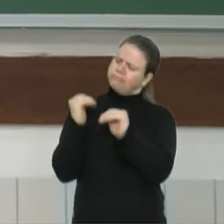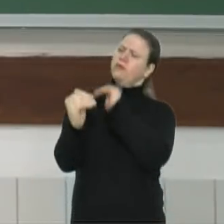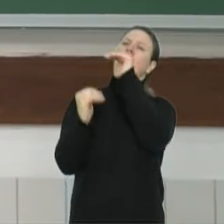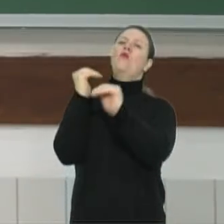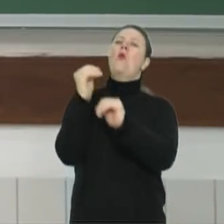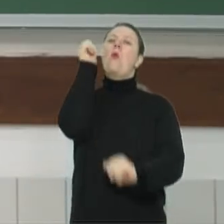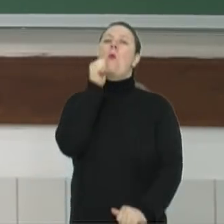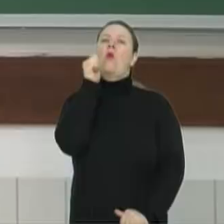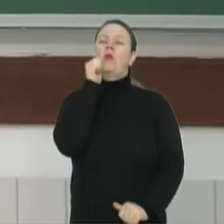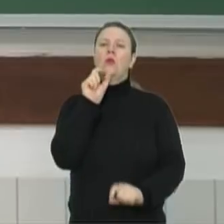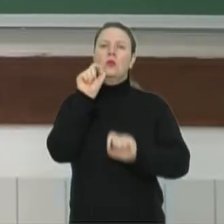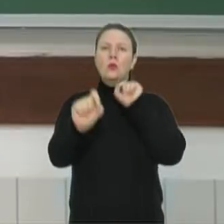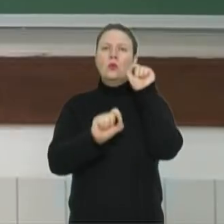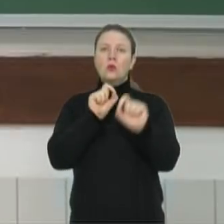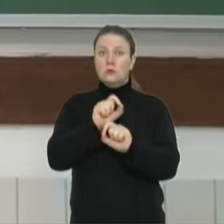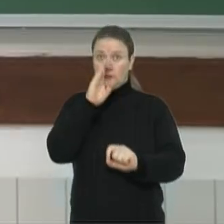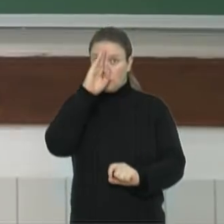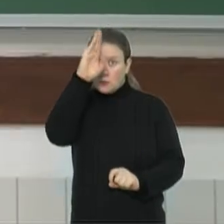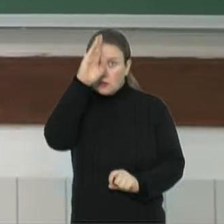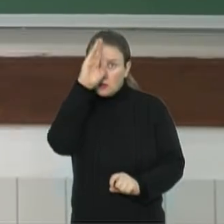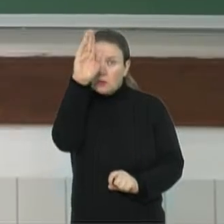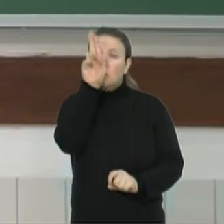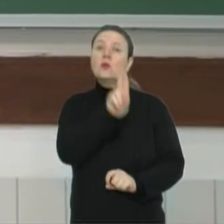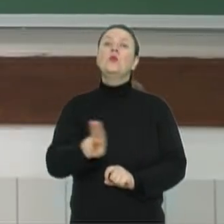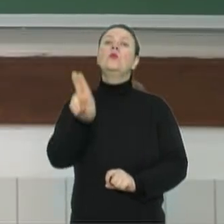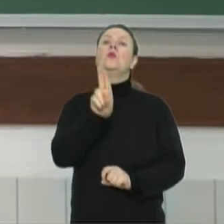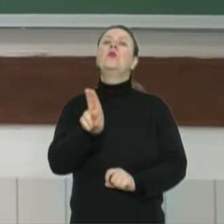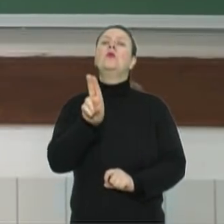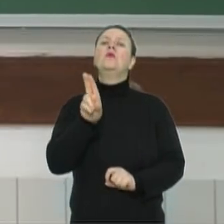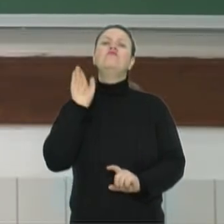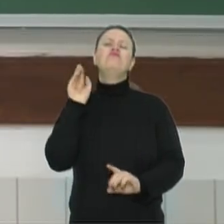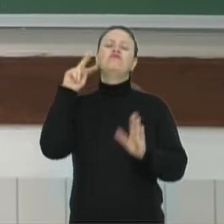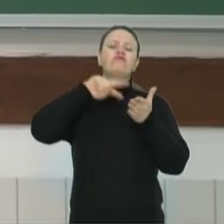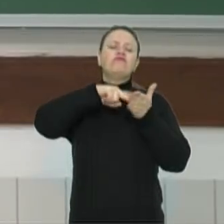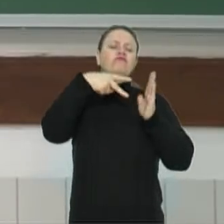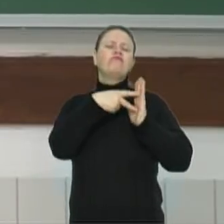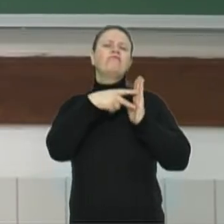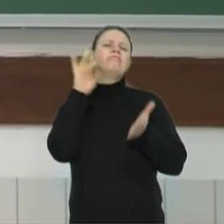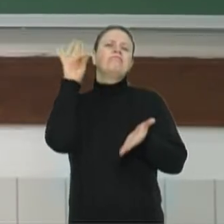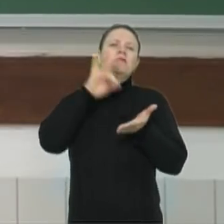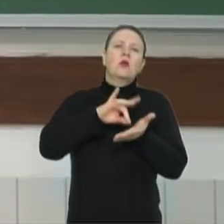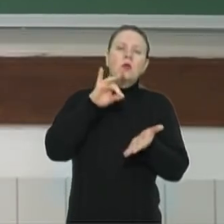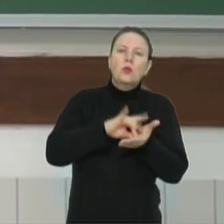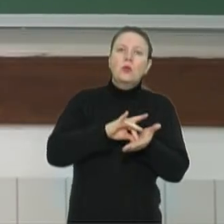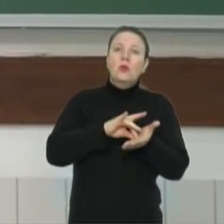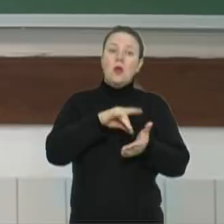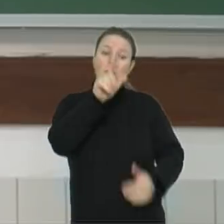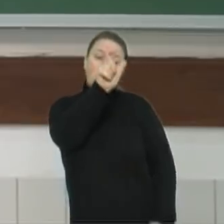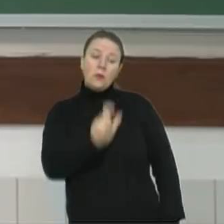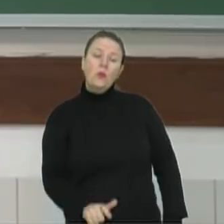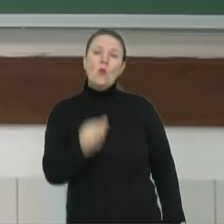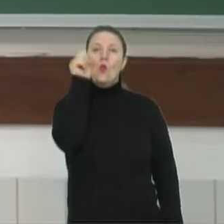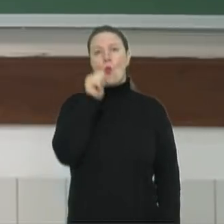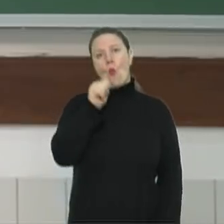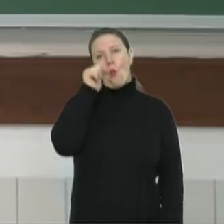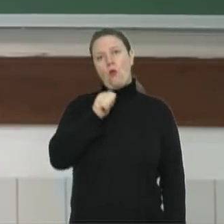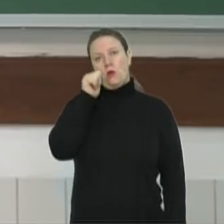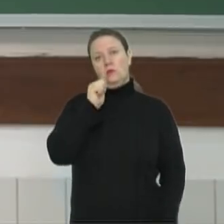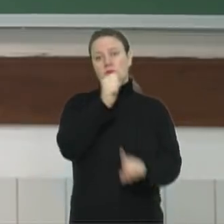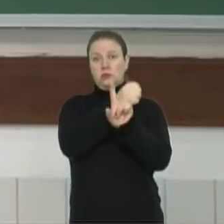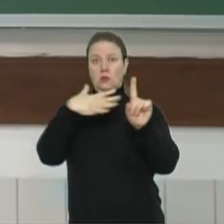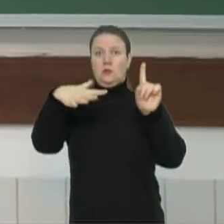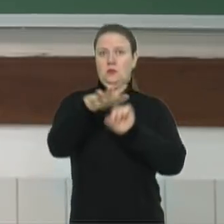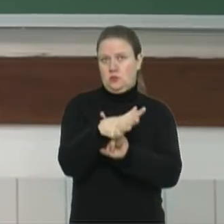quais princípios a Simone de Beauvoir utiliza para definir então a condição feminina, né, a condição da mulher